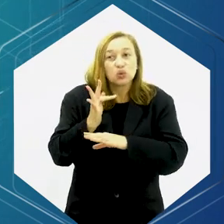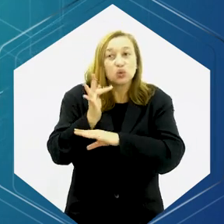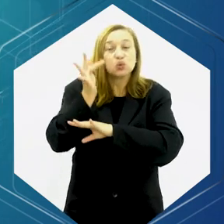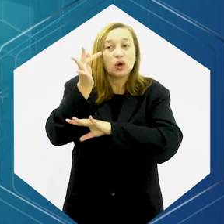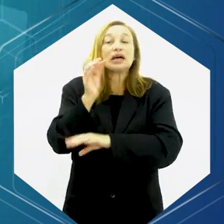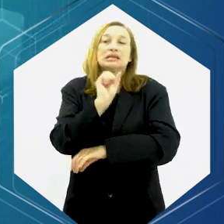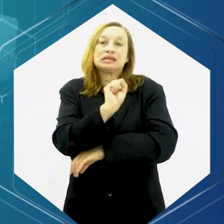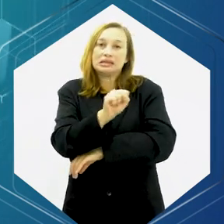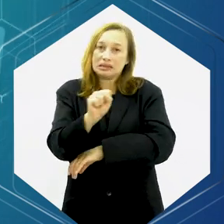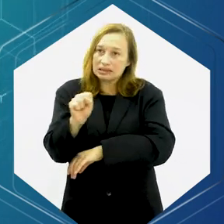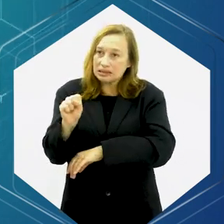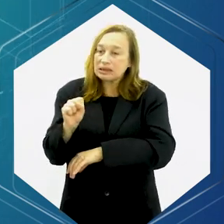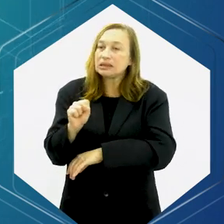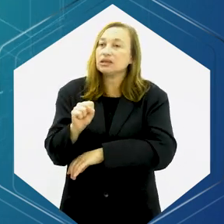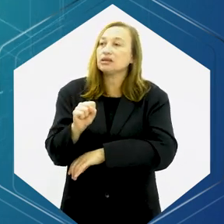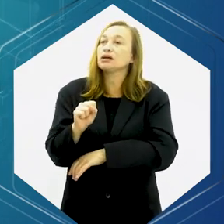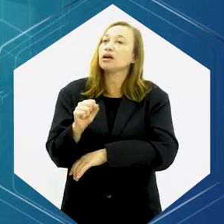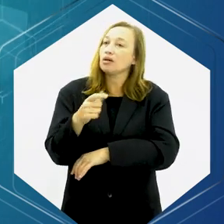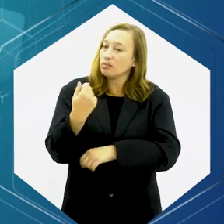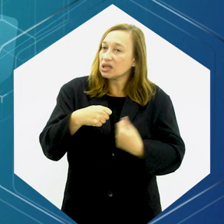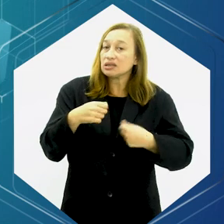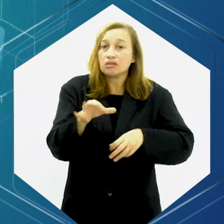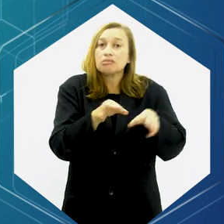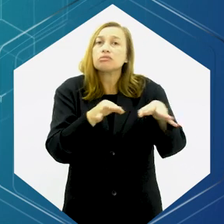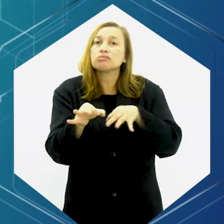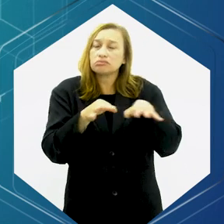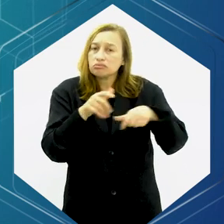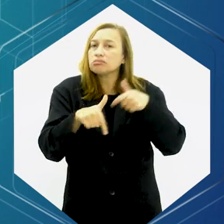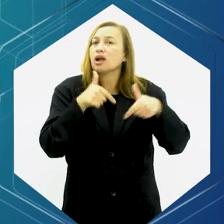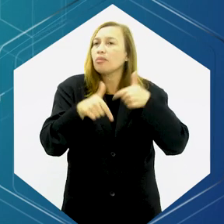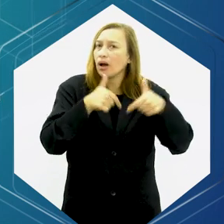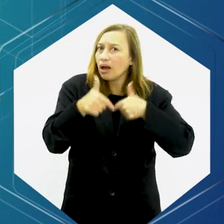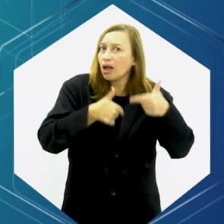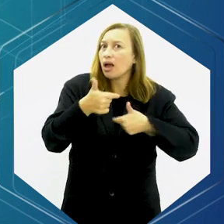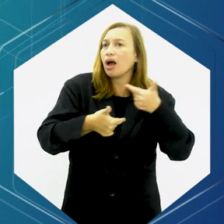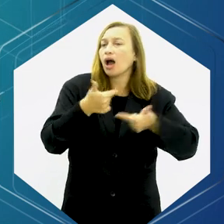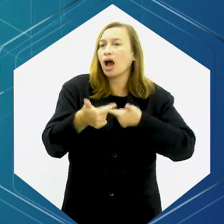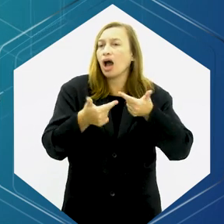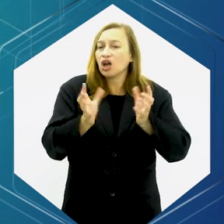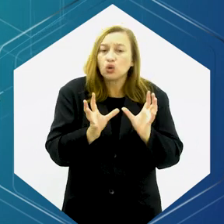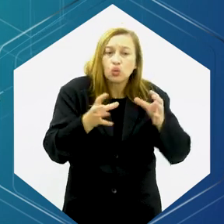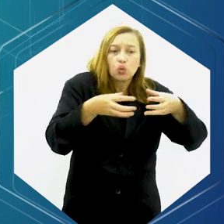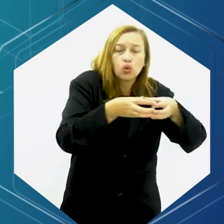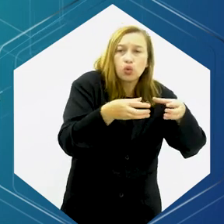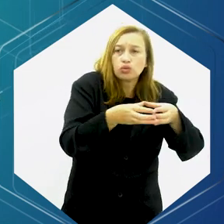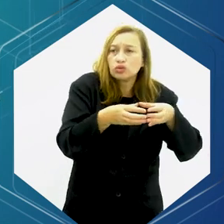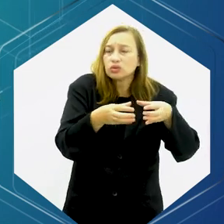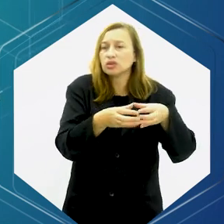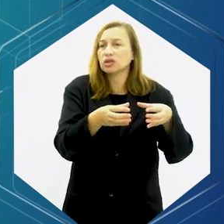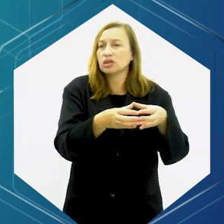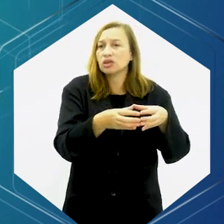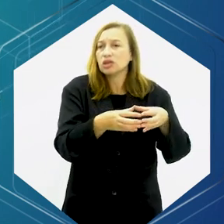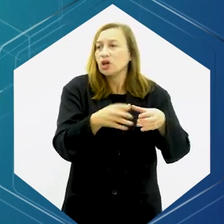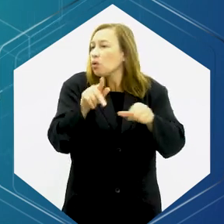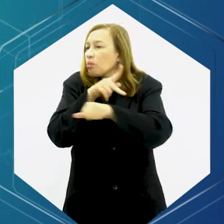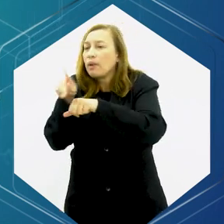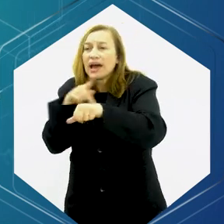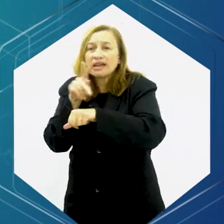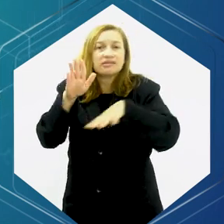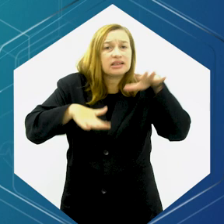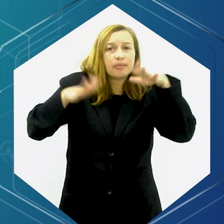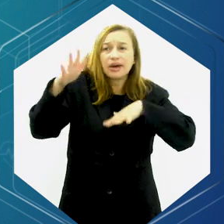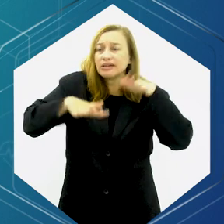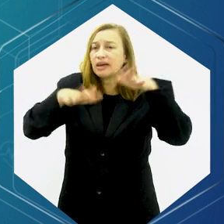Doutor Sim claro Sim a gente tem que trabalhar muito né em nível de comunidade individual comunidade